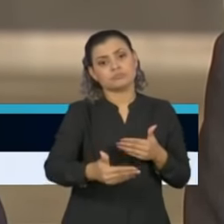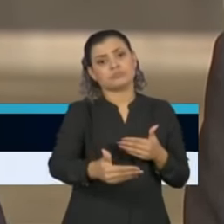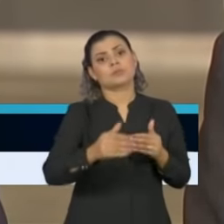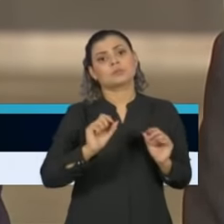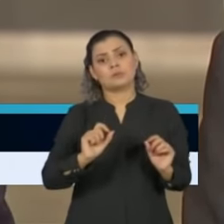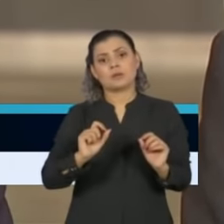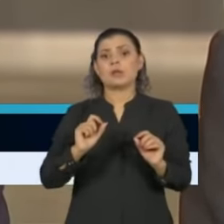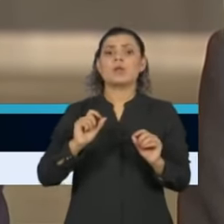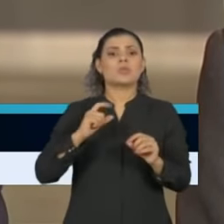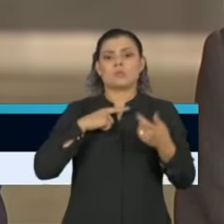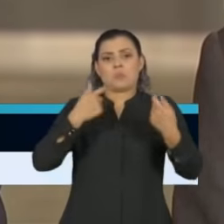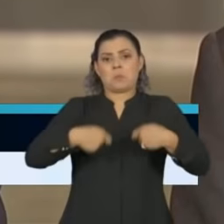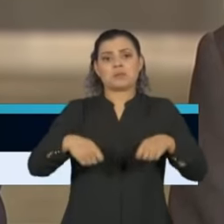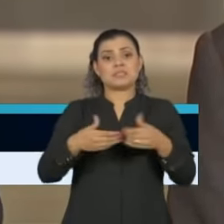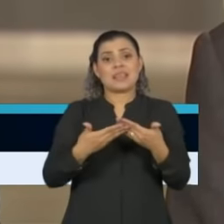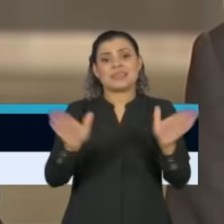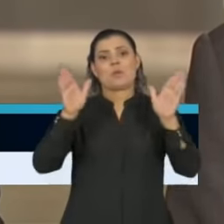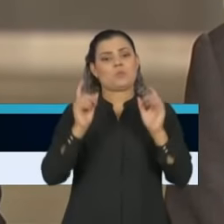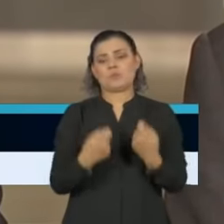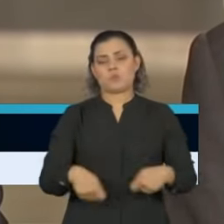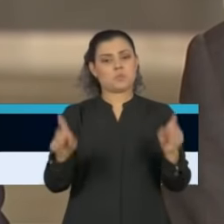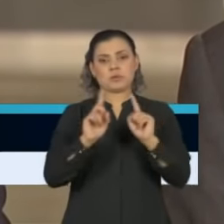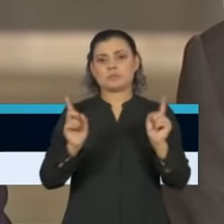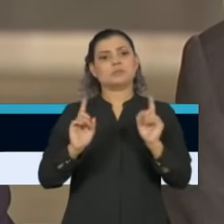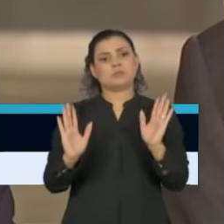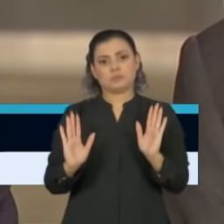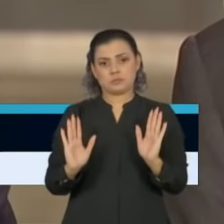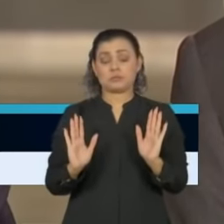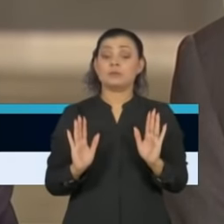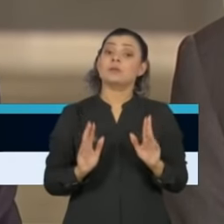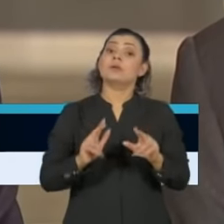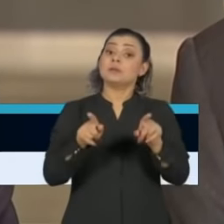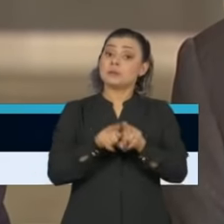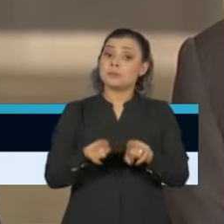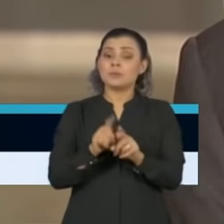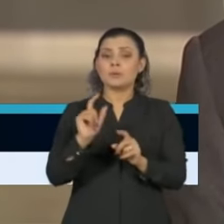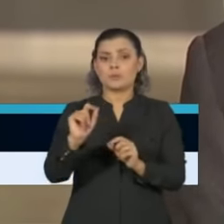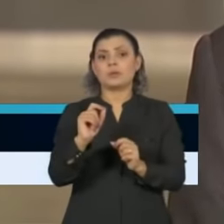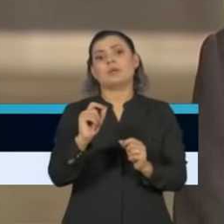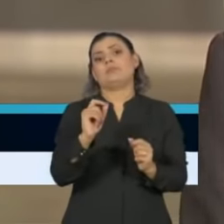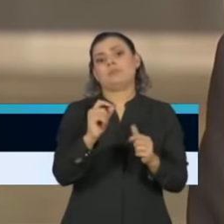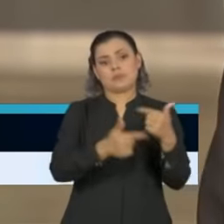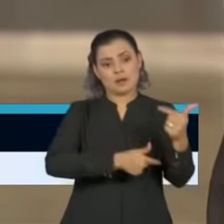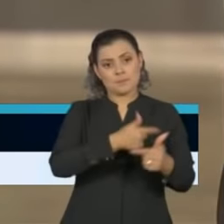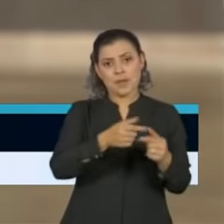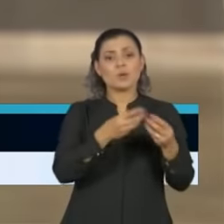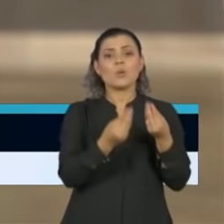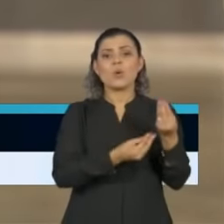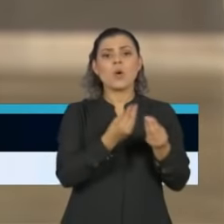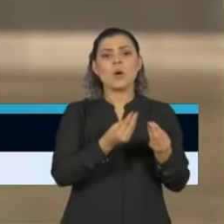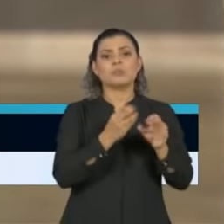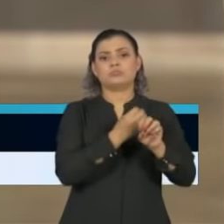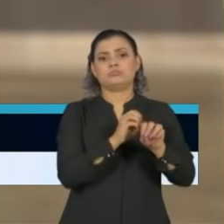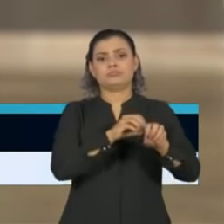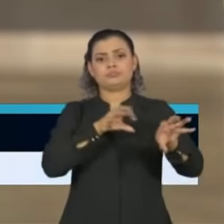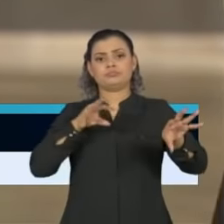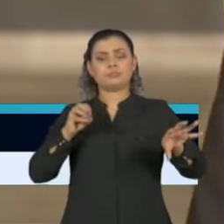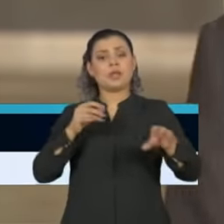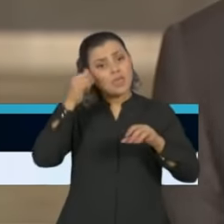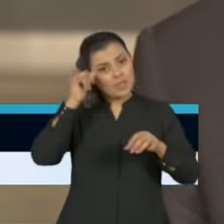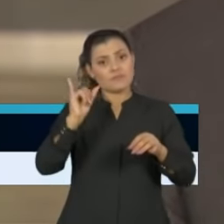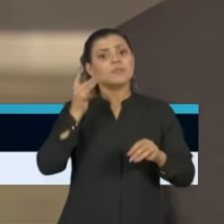de cerimônias de inauguração. Também, maximização no emprego dos meios virtuais para dispensar o